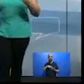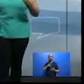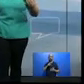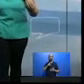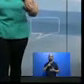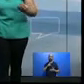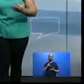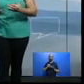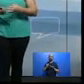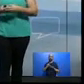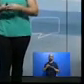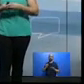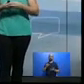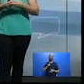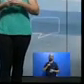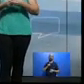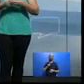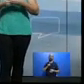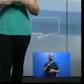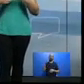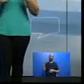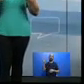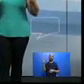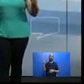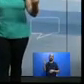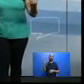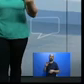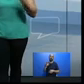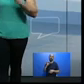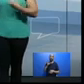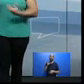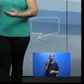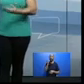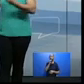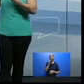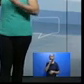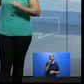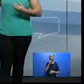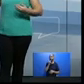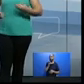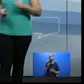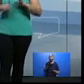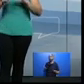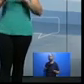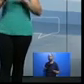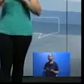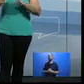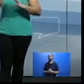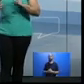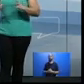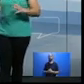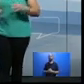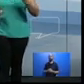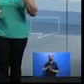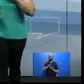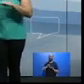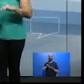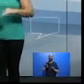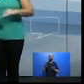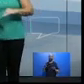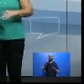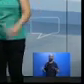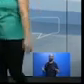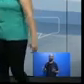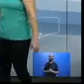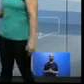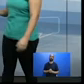vindo do francês, brasilis, do italiano, por causa da cor vermelha. Então, são várias teorias de onde vem esse